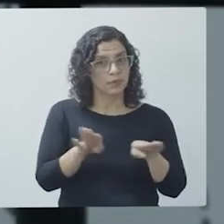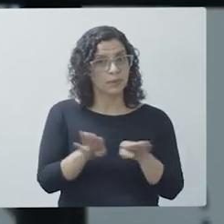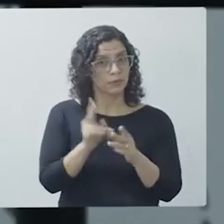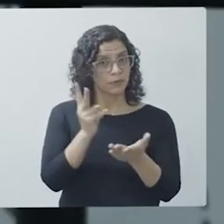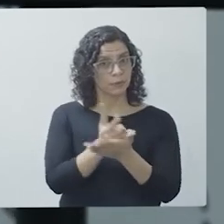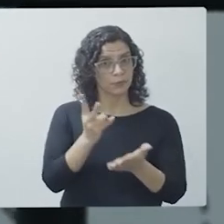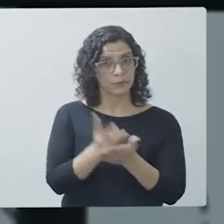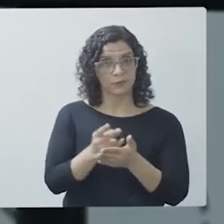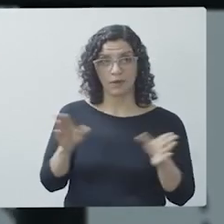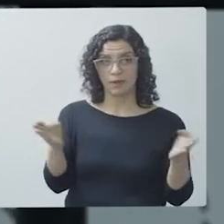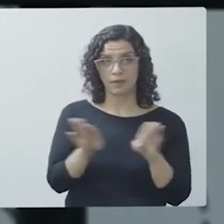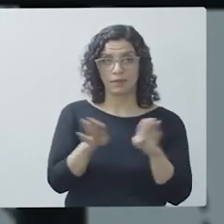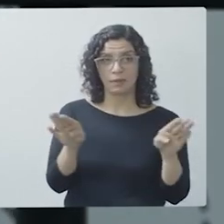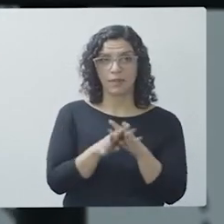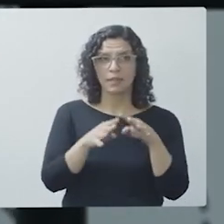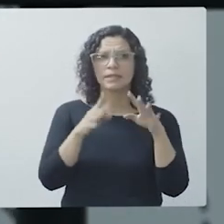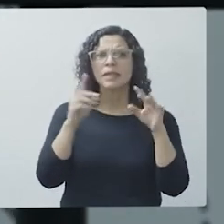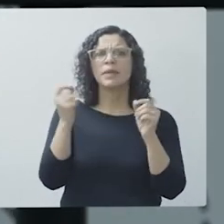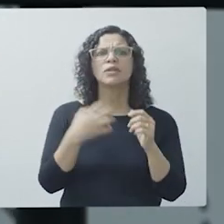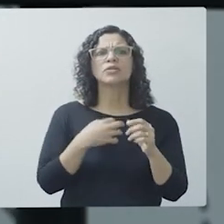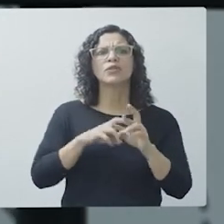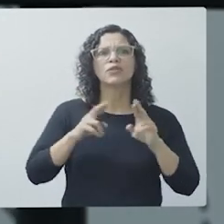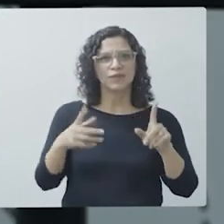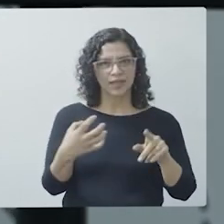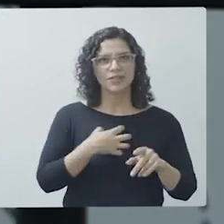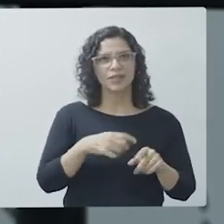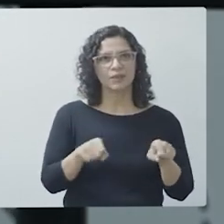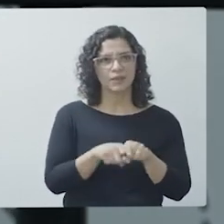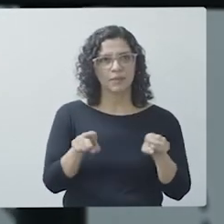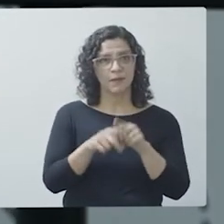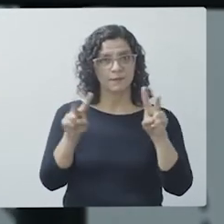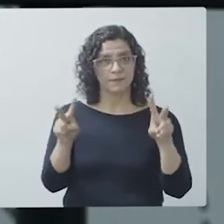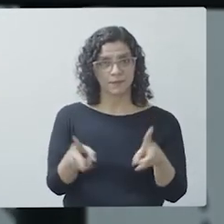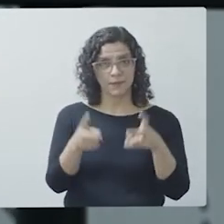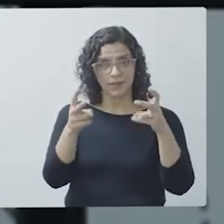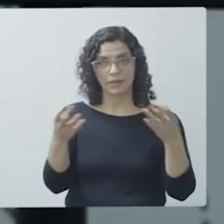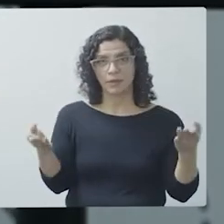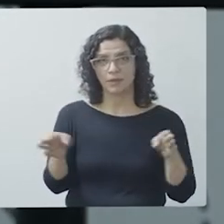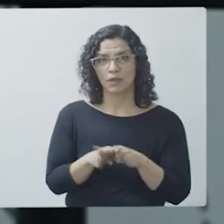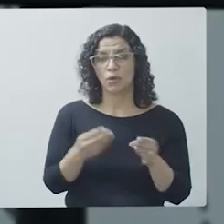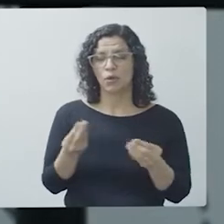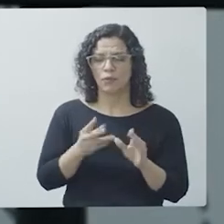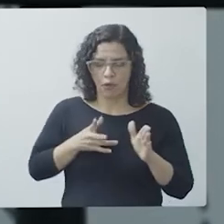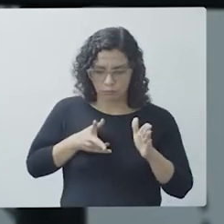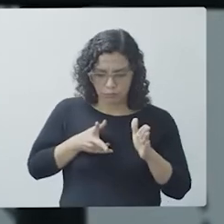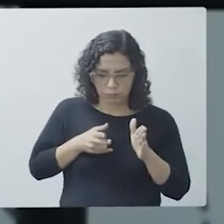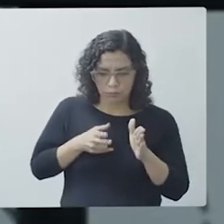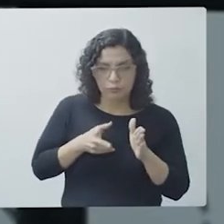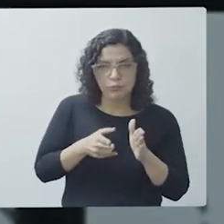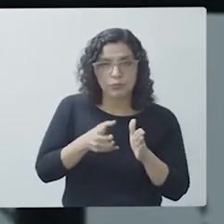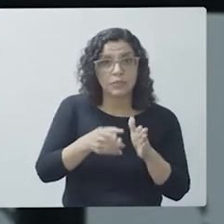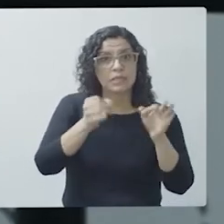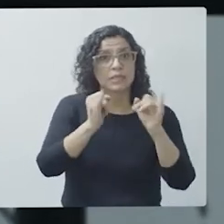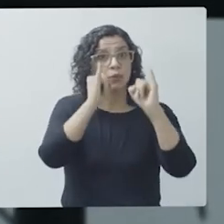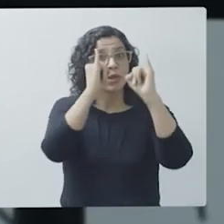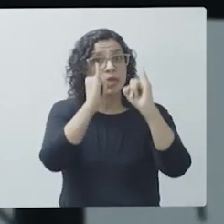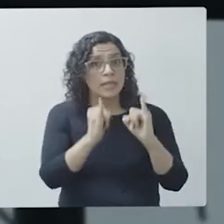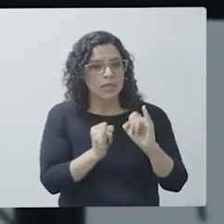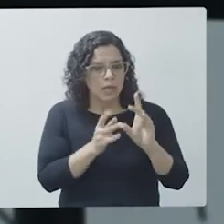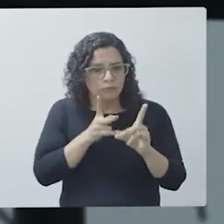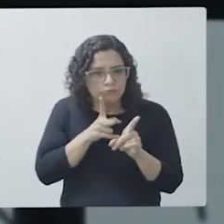uma linha. E esse cabelo vai ficar um pouquinho diferente. Olhem aqui. Tenho que acompanhar